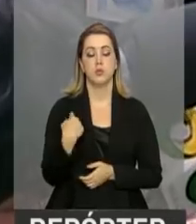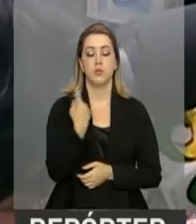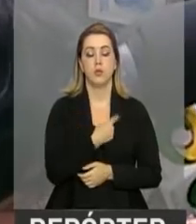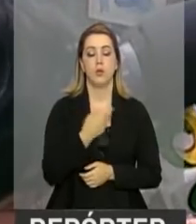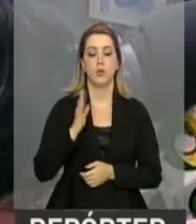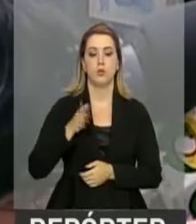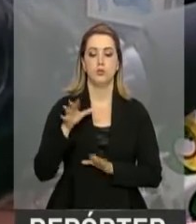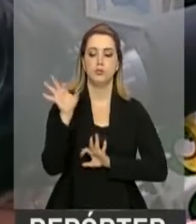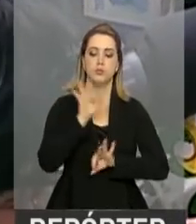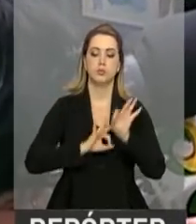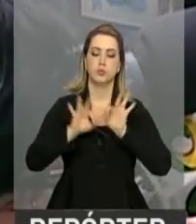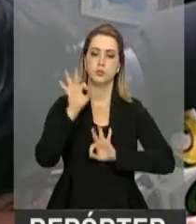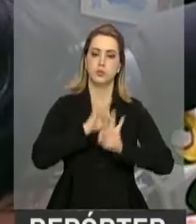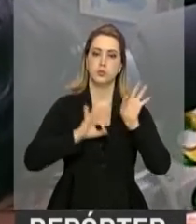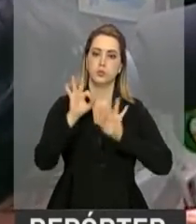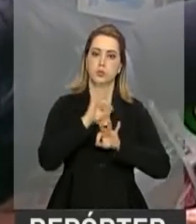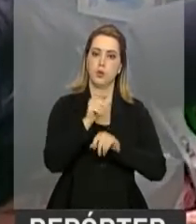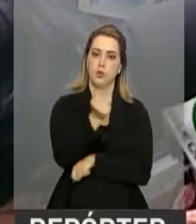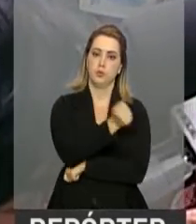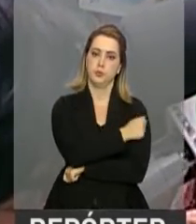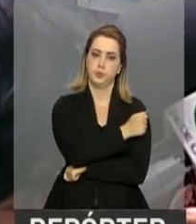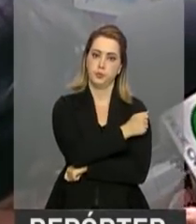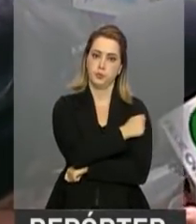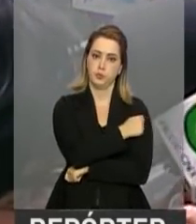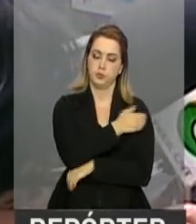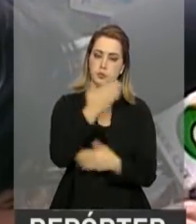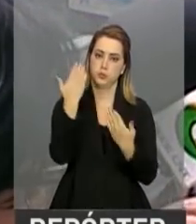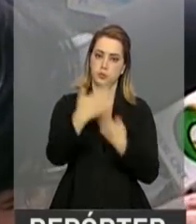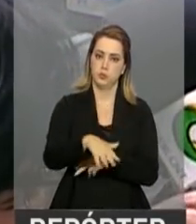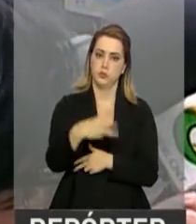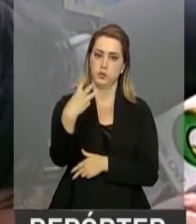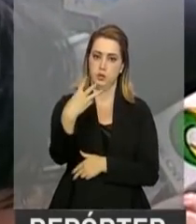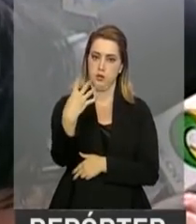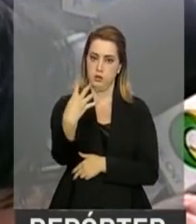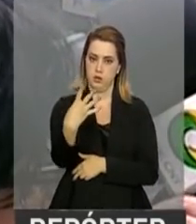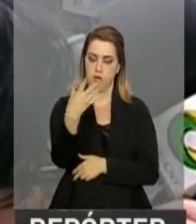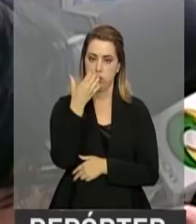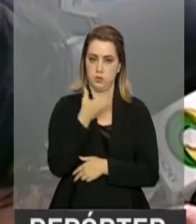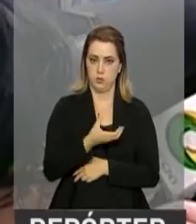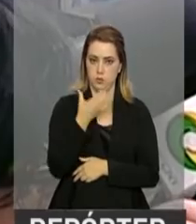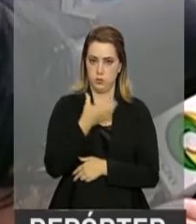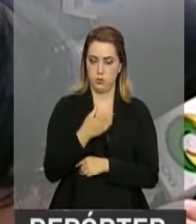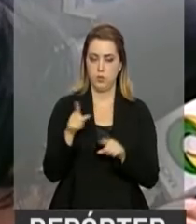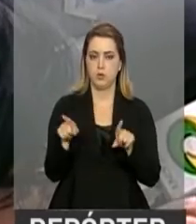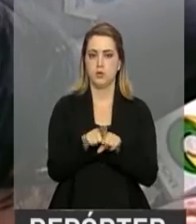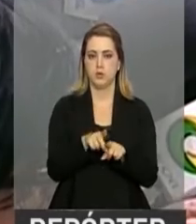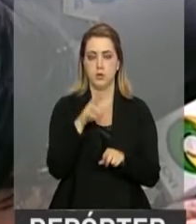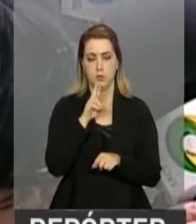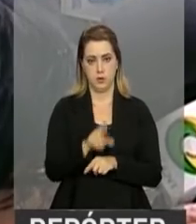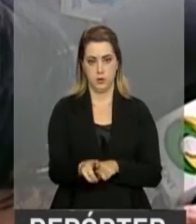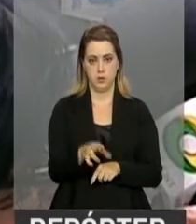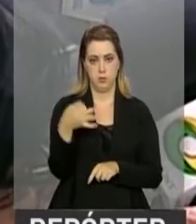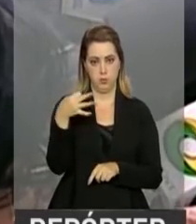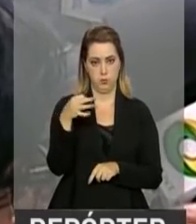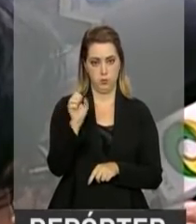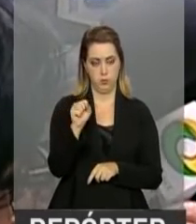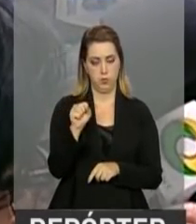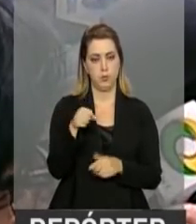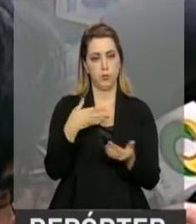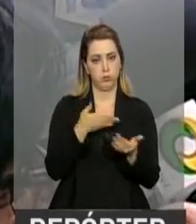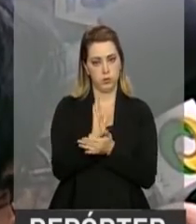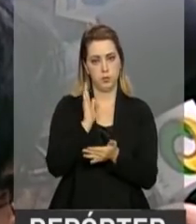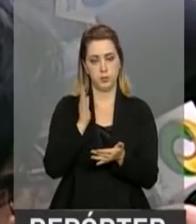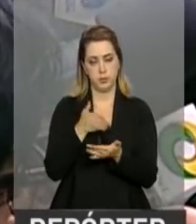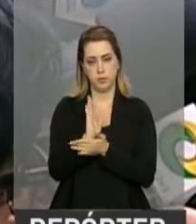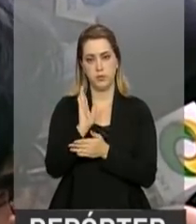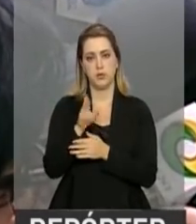um planejamento. Os alunos que fizerem a prova no dia 3 e 4 terão seus resultados processados, as